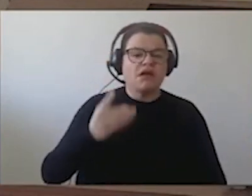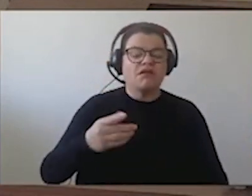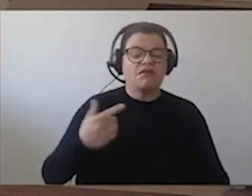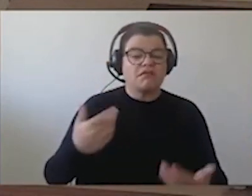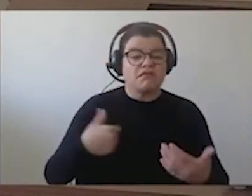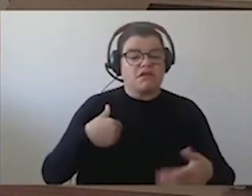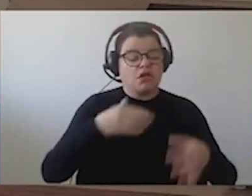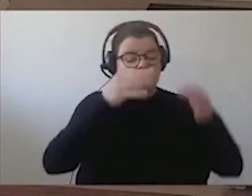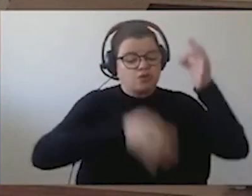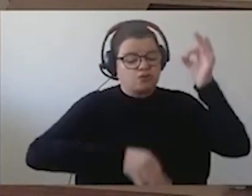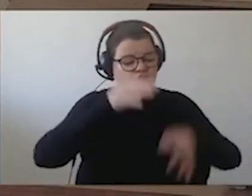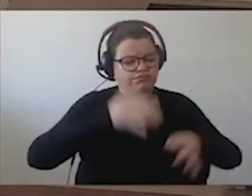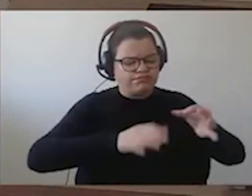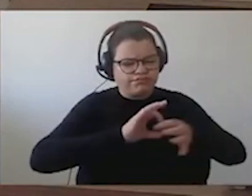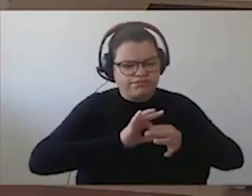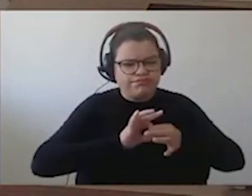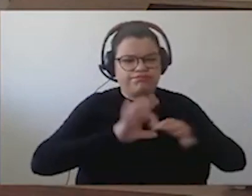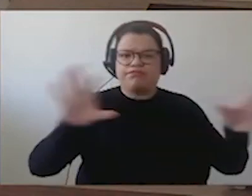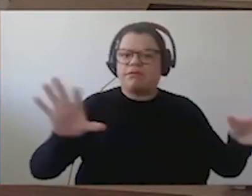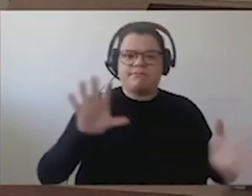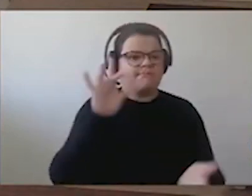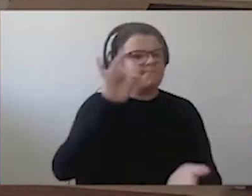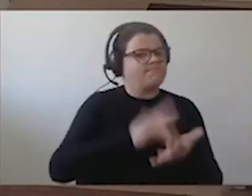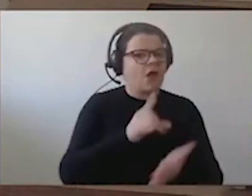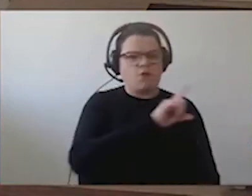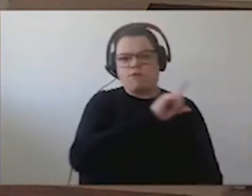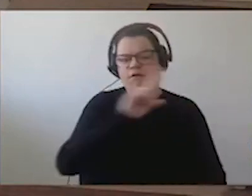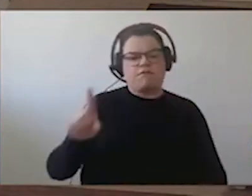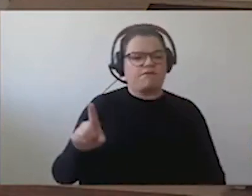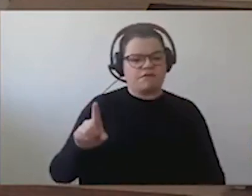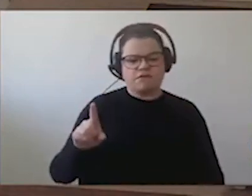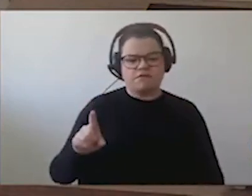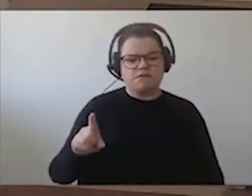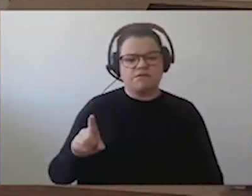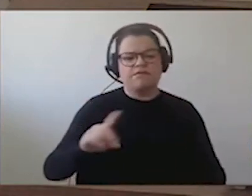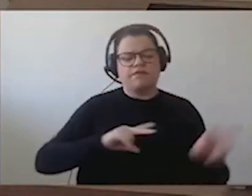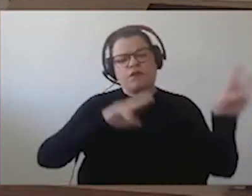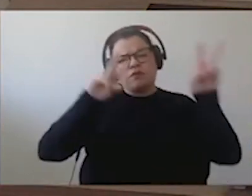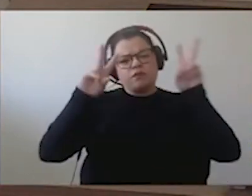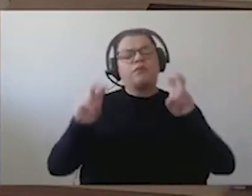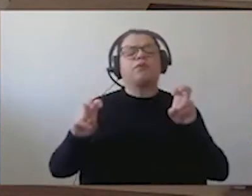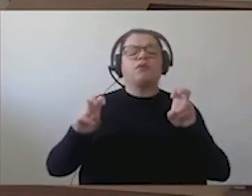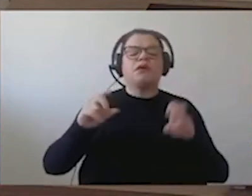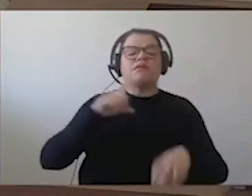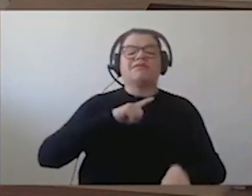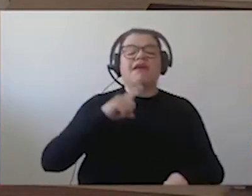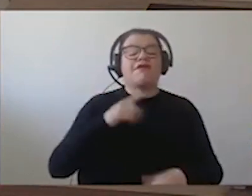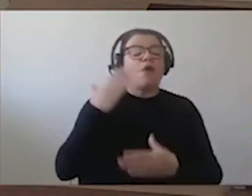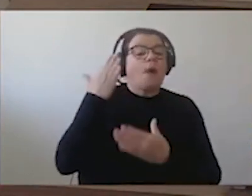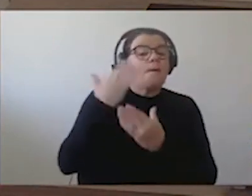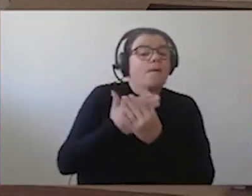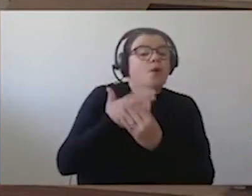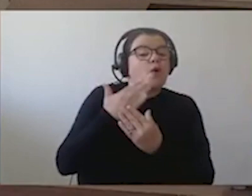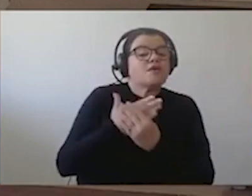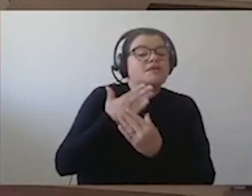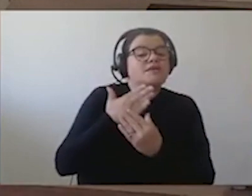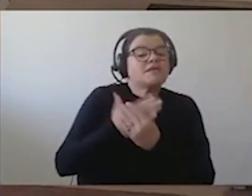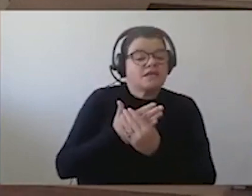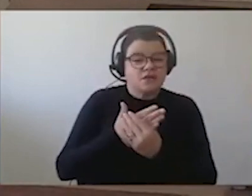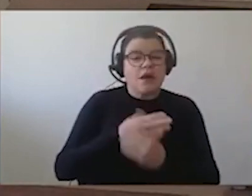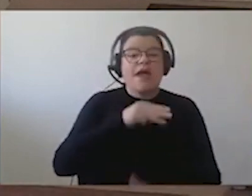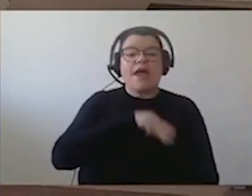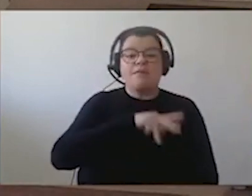Então, é importante também esclarecer esse tema. Houve um processo do Ministério Público